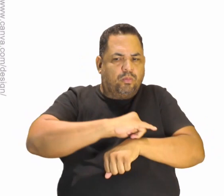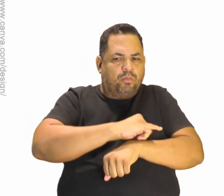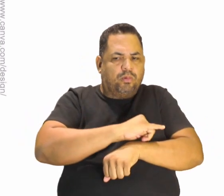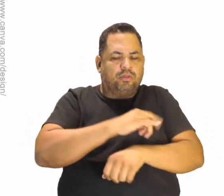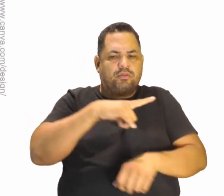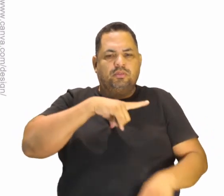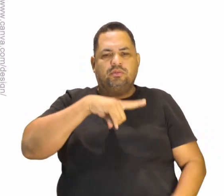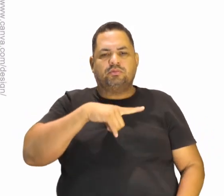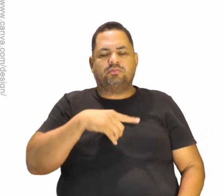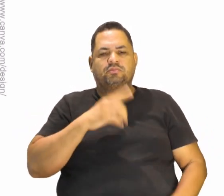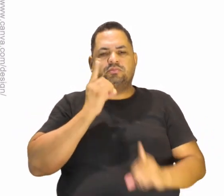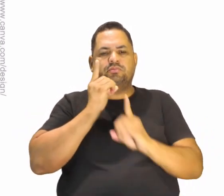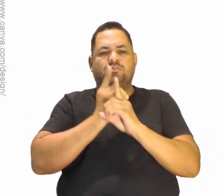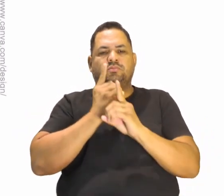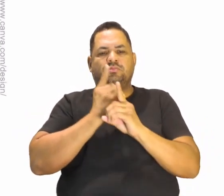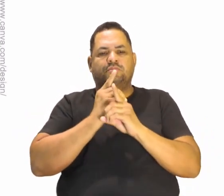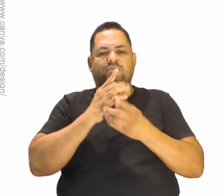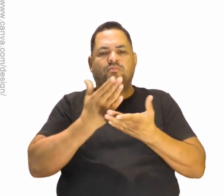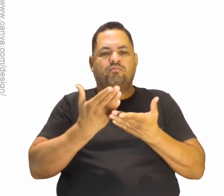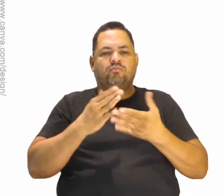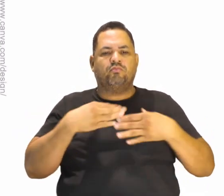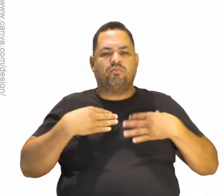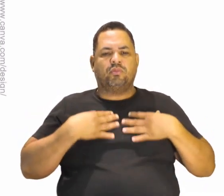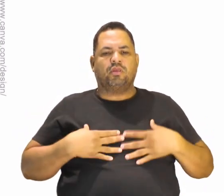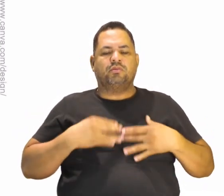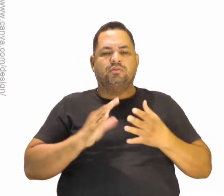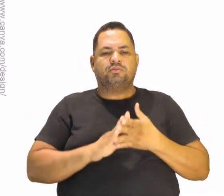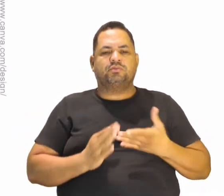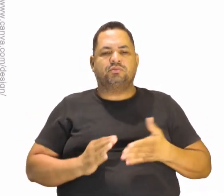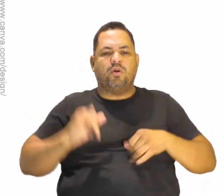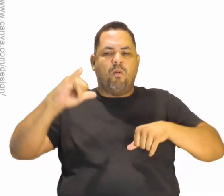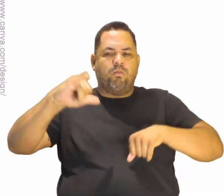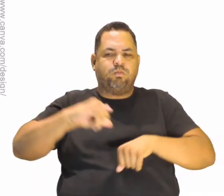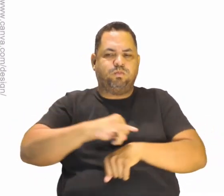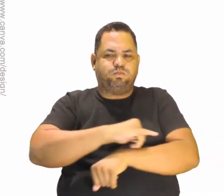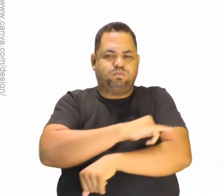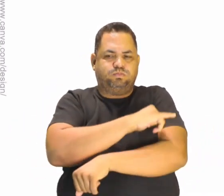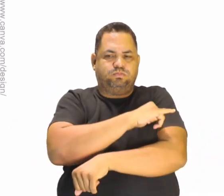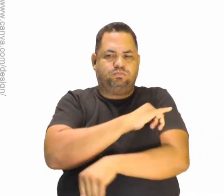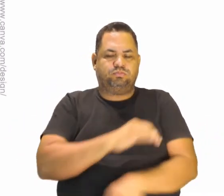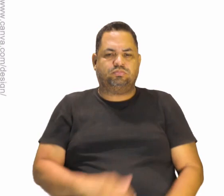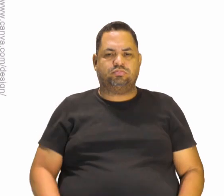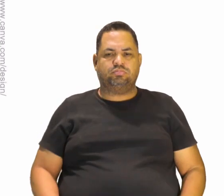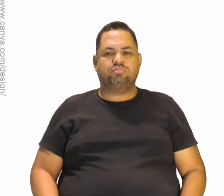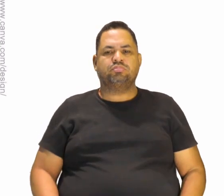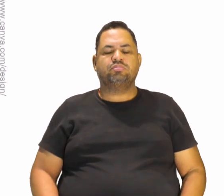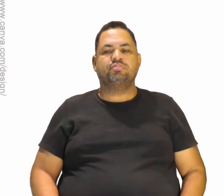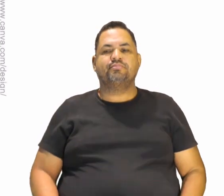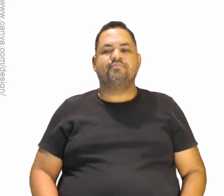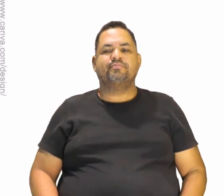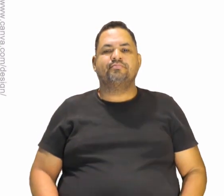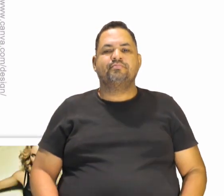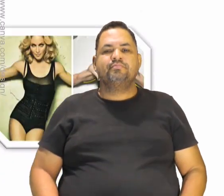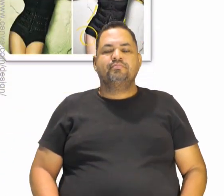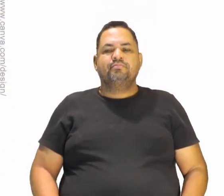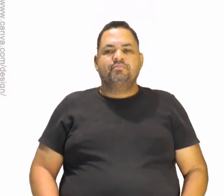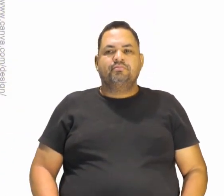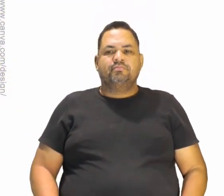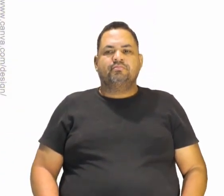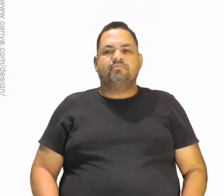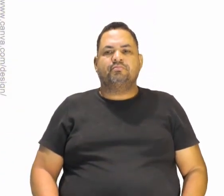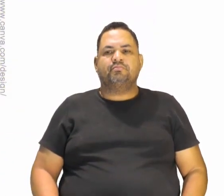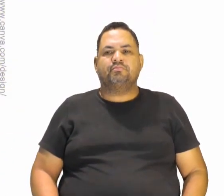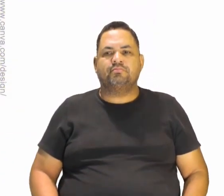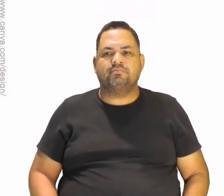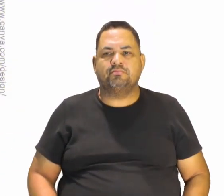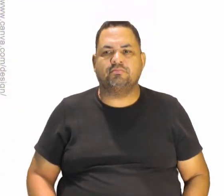nós encontramos as pessoas que são obesas, certo? Tranquilo? Beleza, então. E aí,